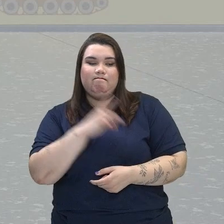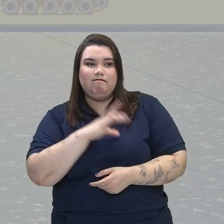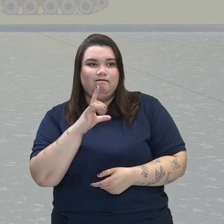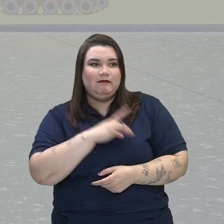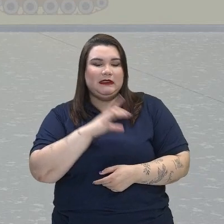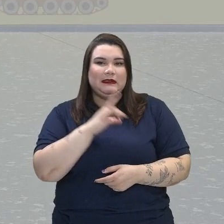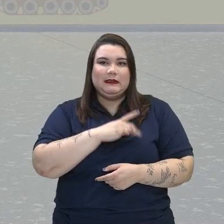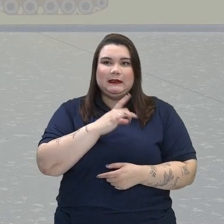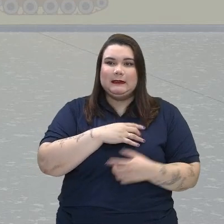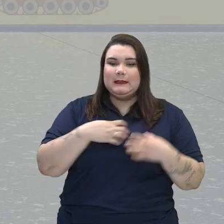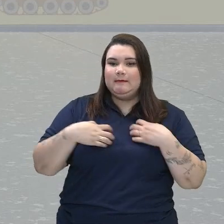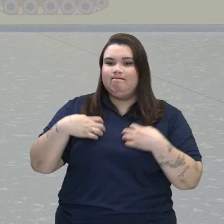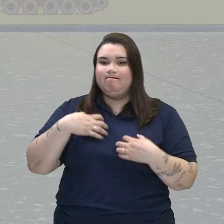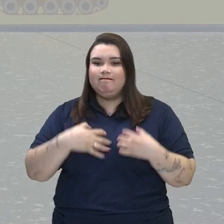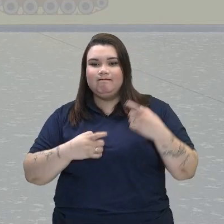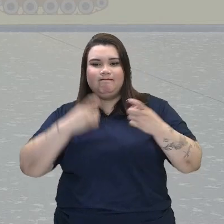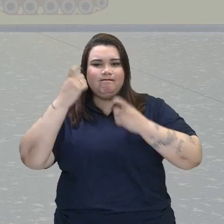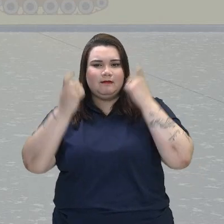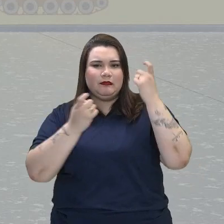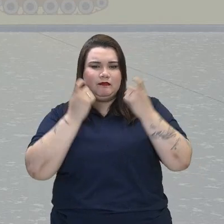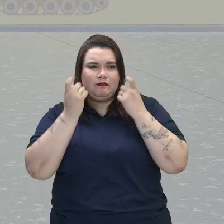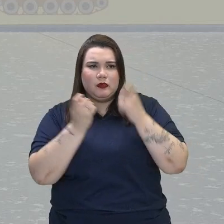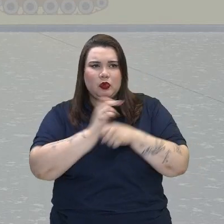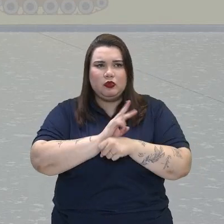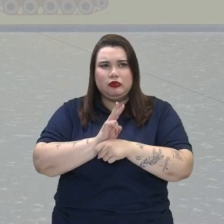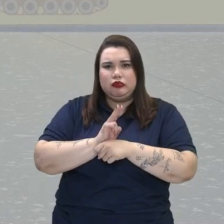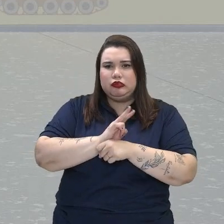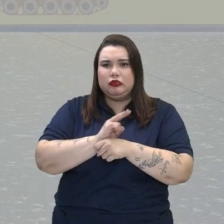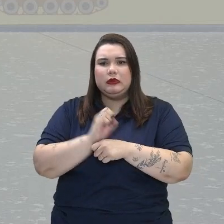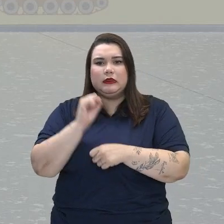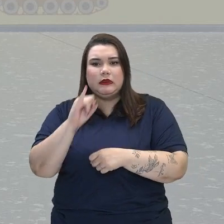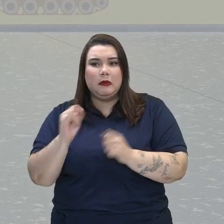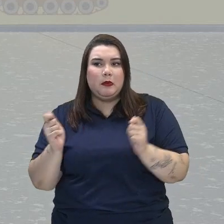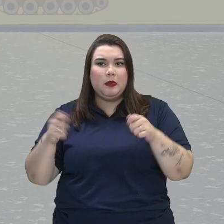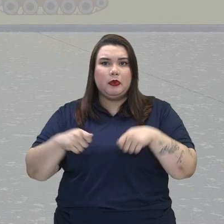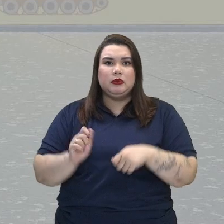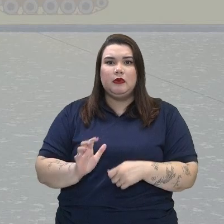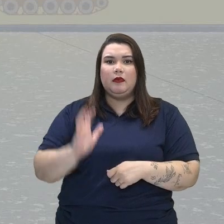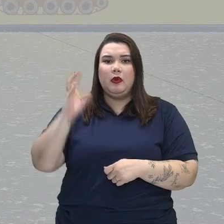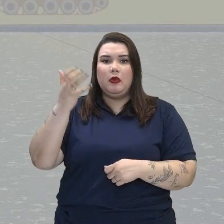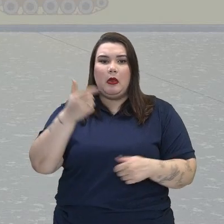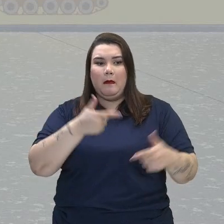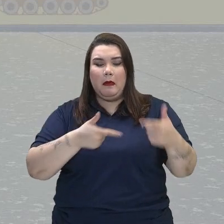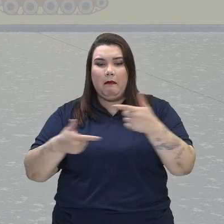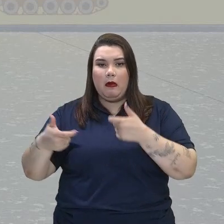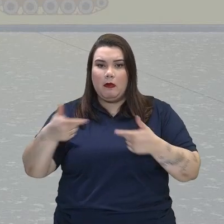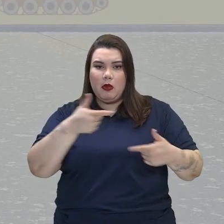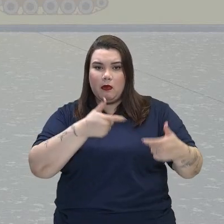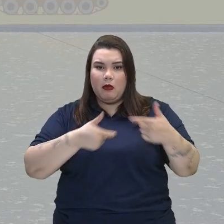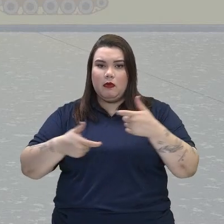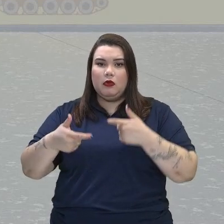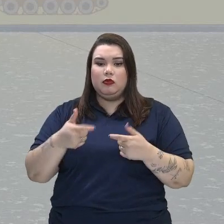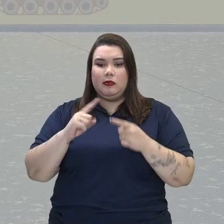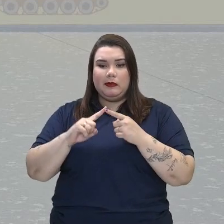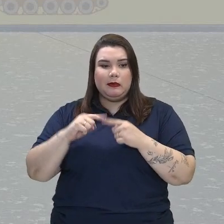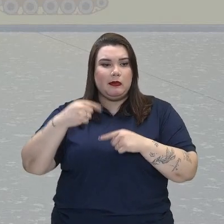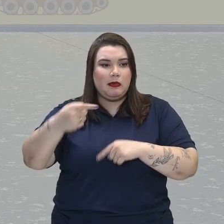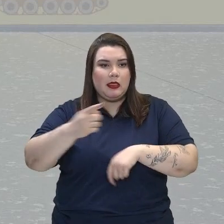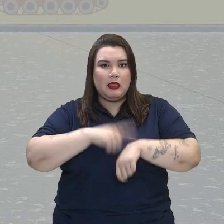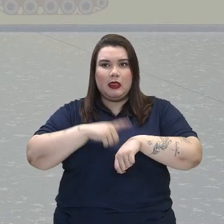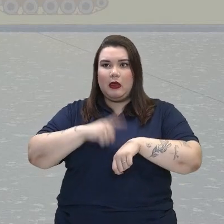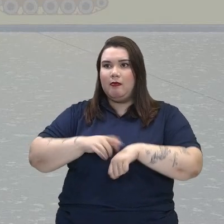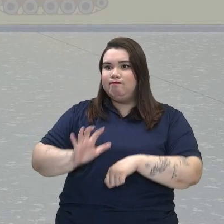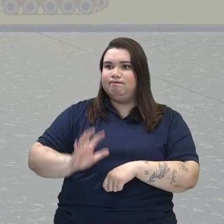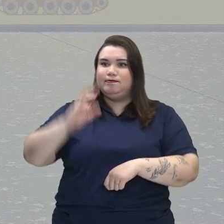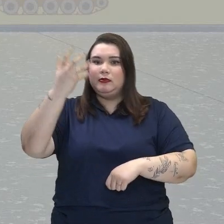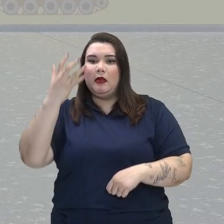constante, essa vigilância constante de que uma guerra poderia ser desencadeada no próximo minuto.